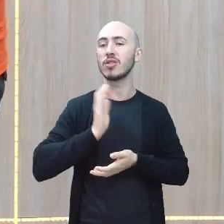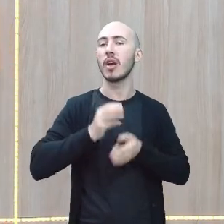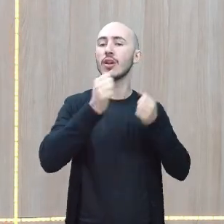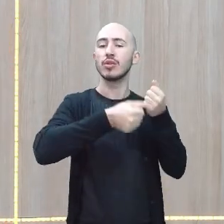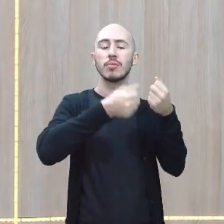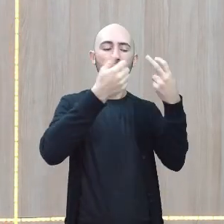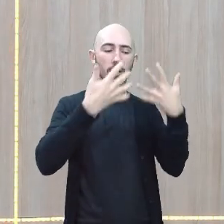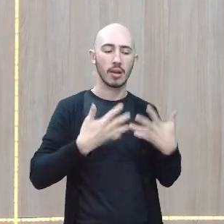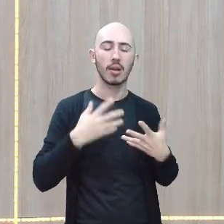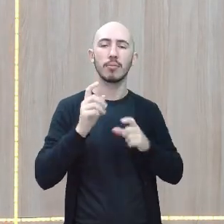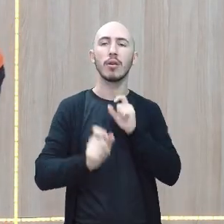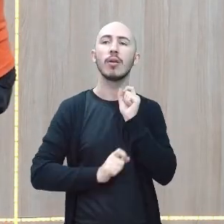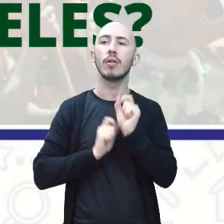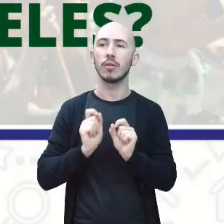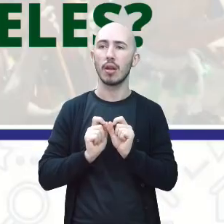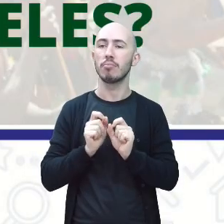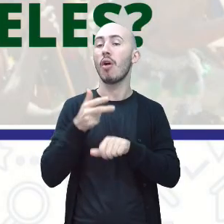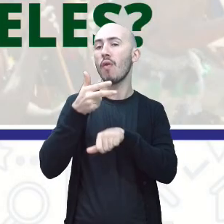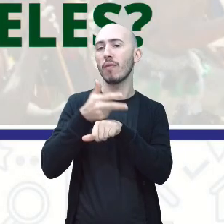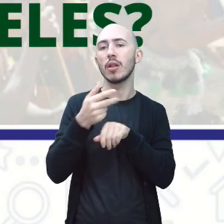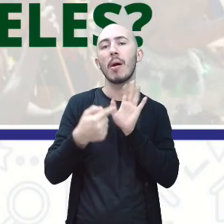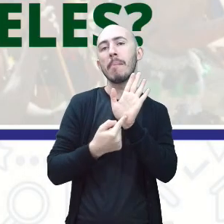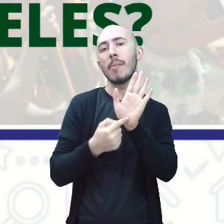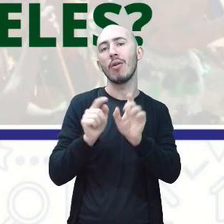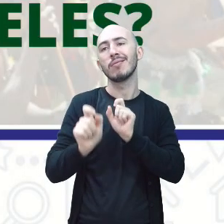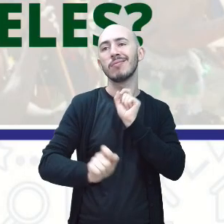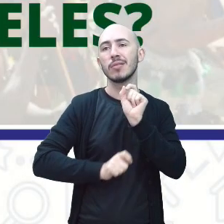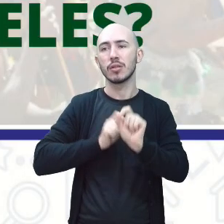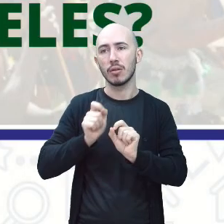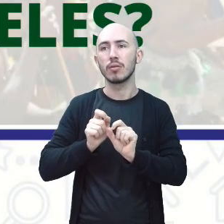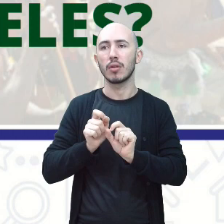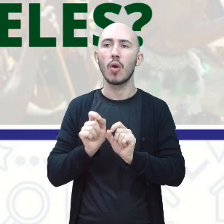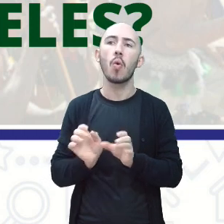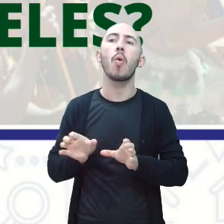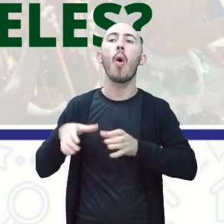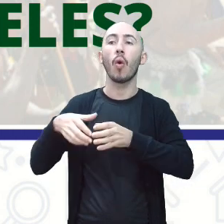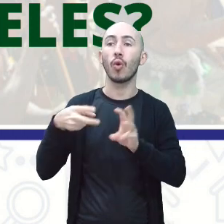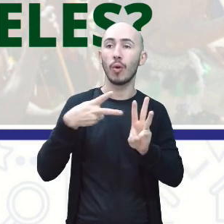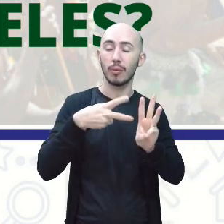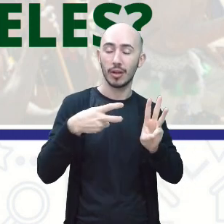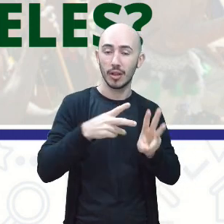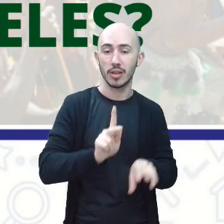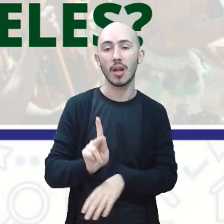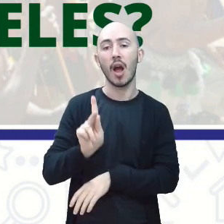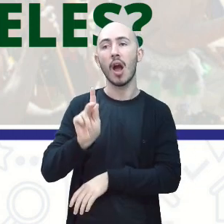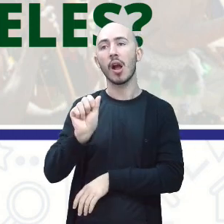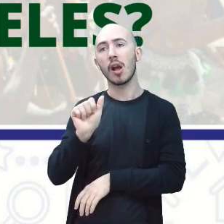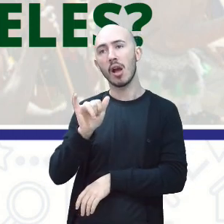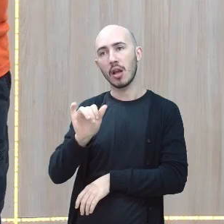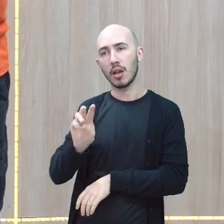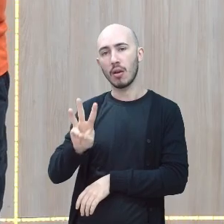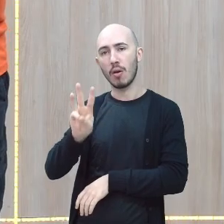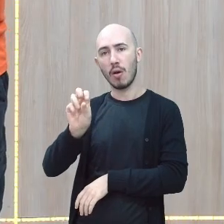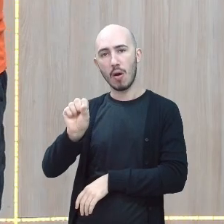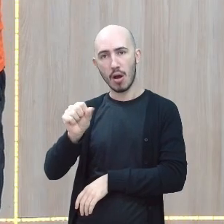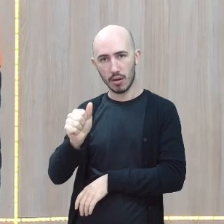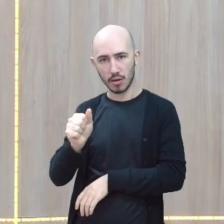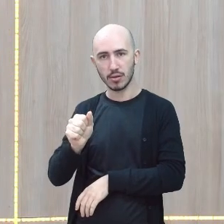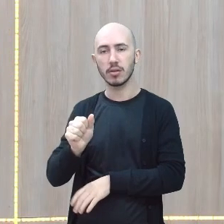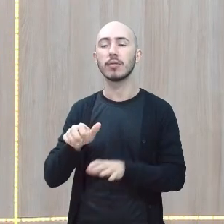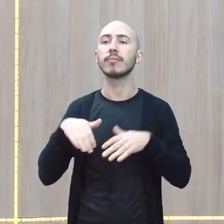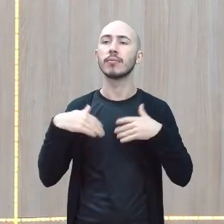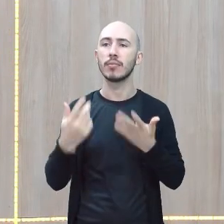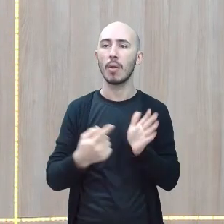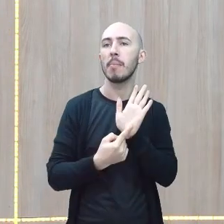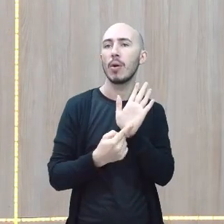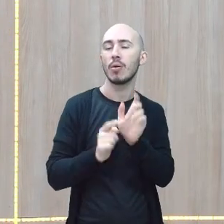aqui, mas os vídeos eles falam sobre os Kaiowás, né? E quem eram ou quem são esses povos? Aí a gente vai trazer um